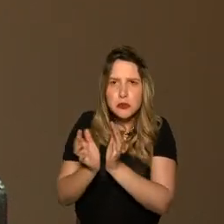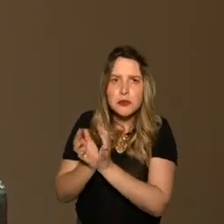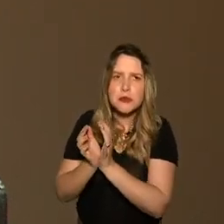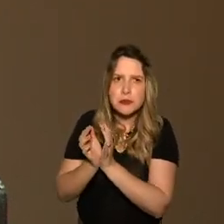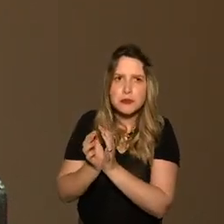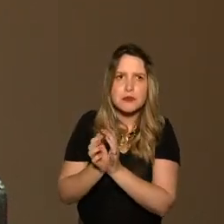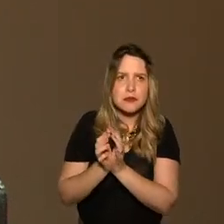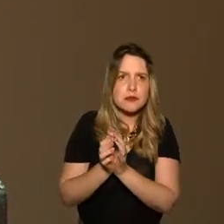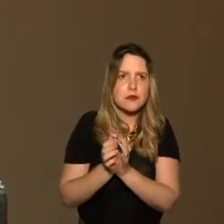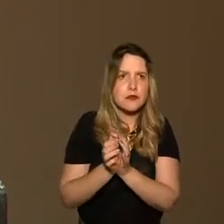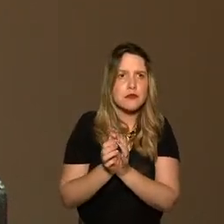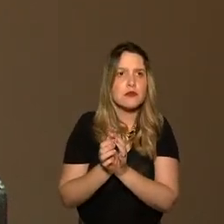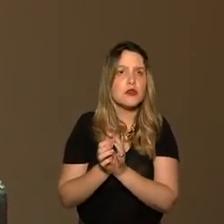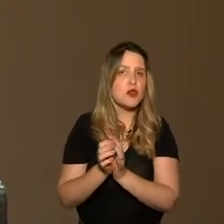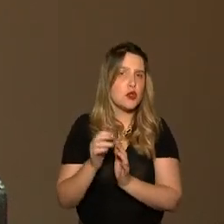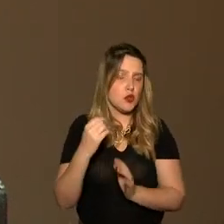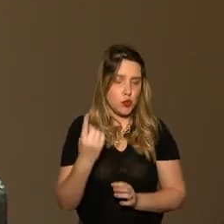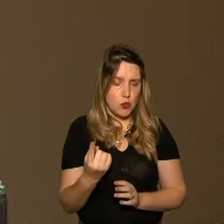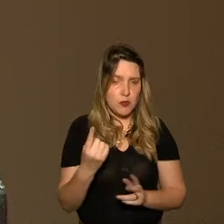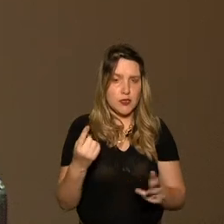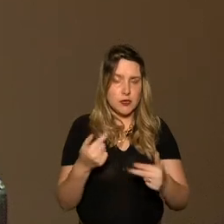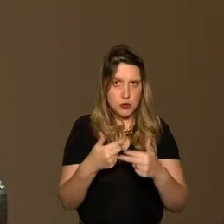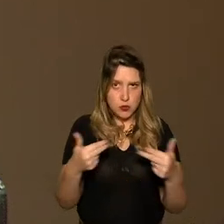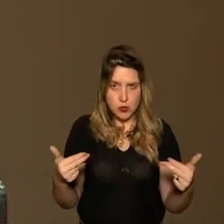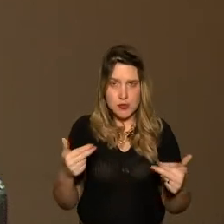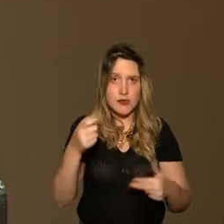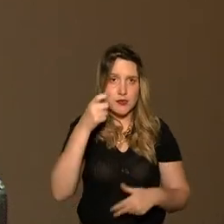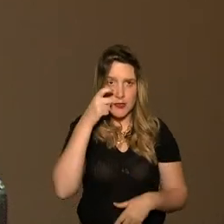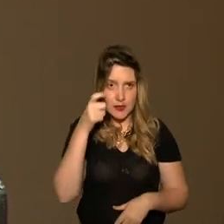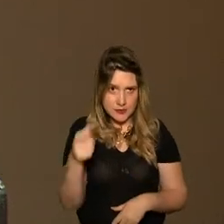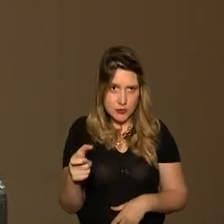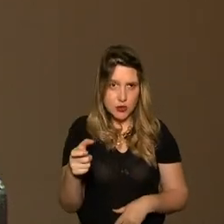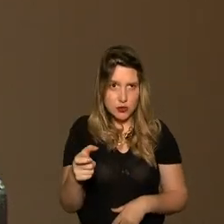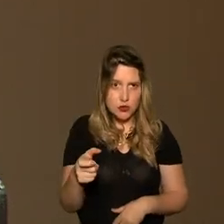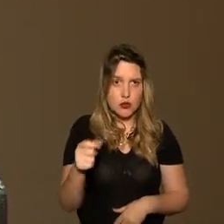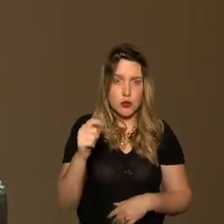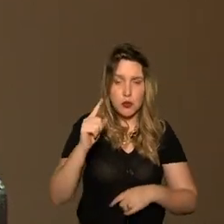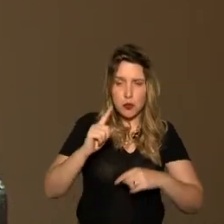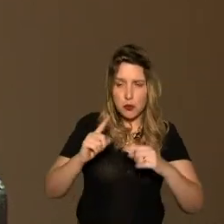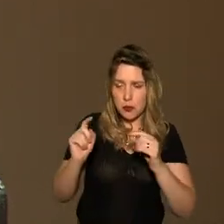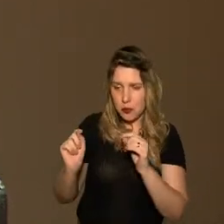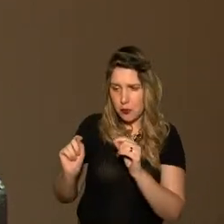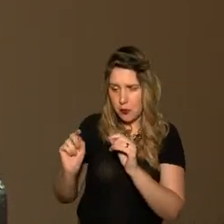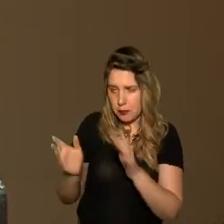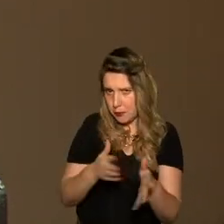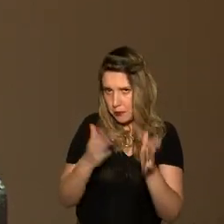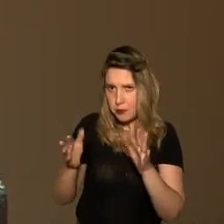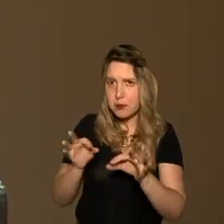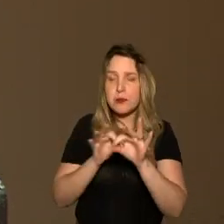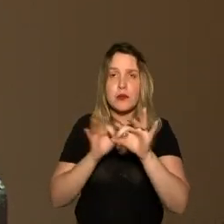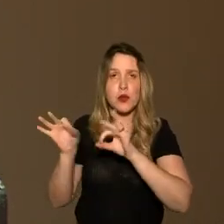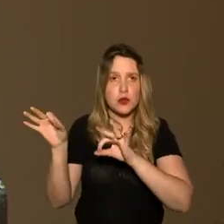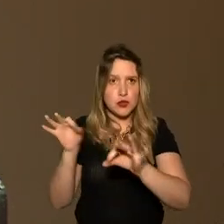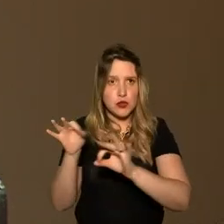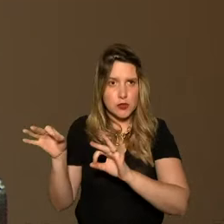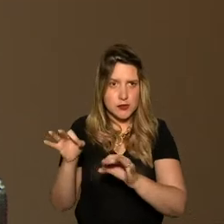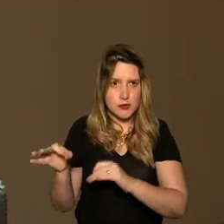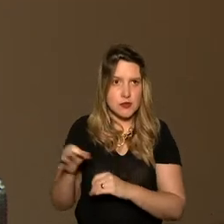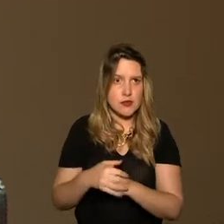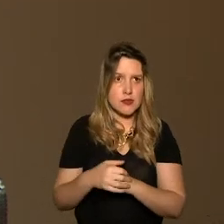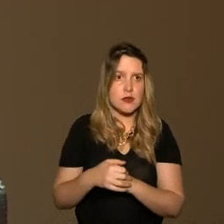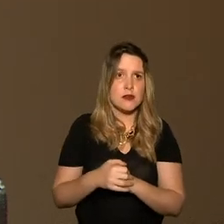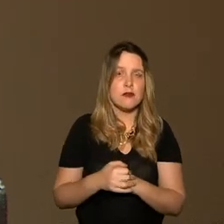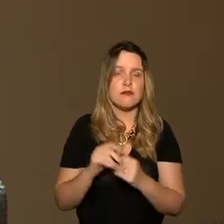né e uma das coisas que eu acho muito interessante foi um projeto que nós fizemos na o projeto educativo da